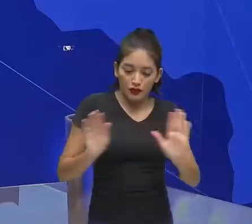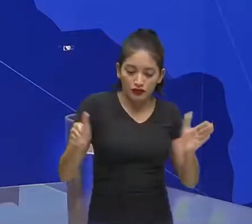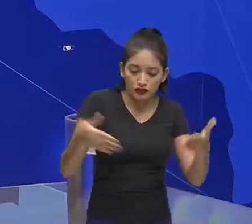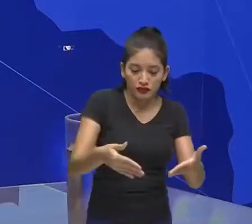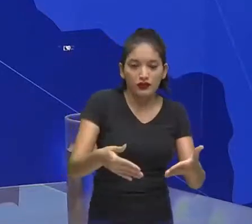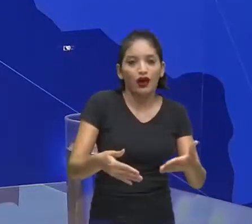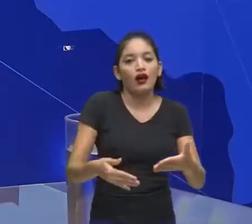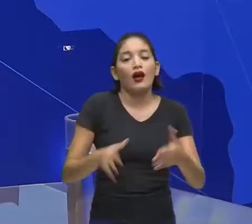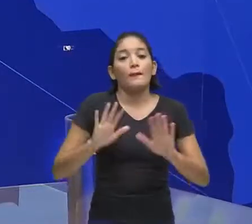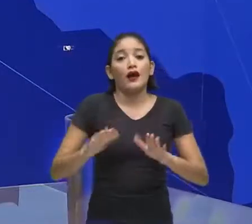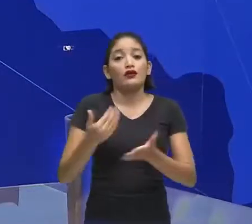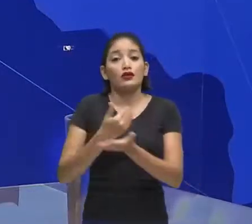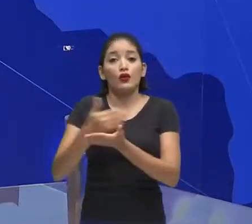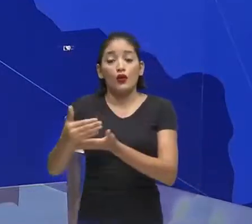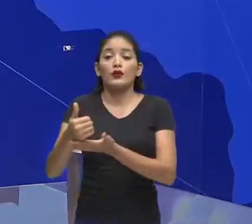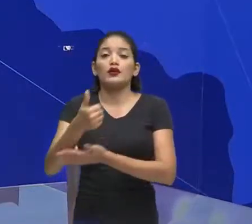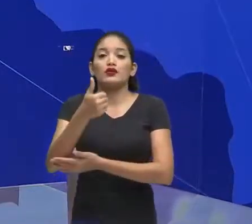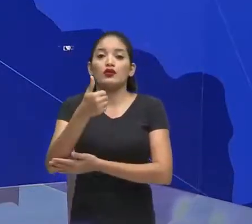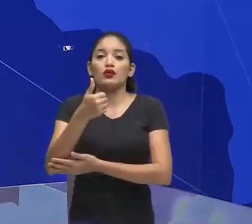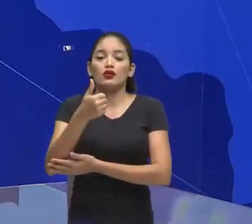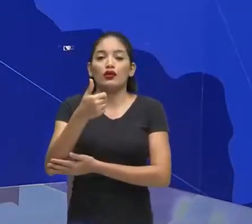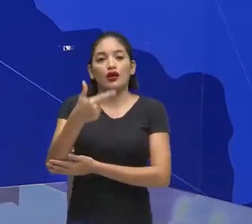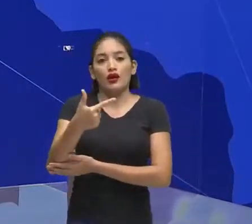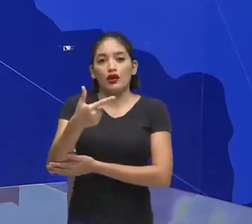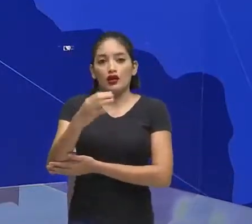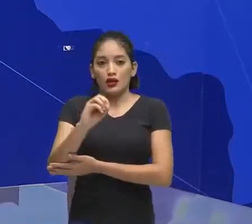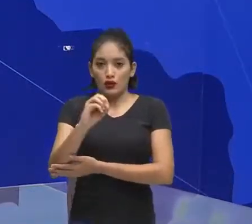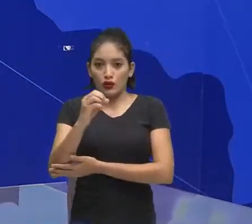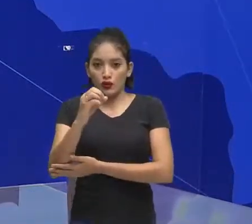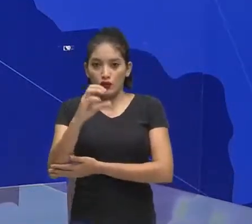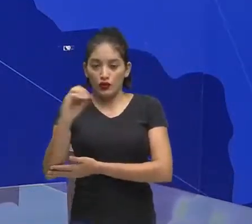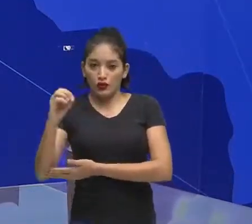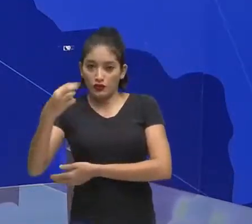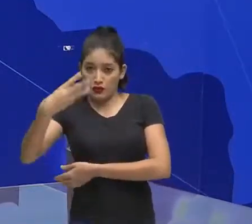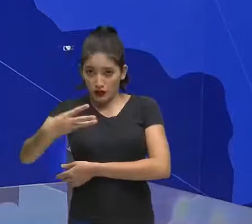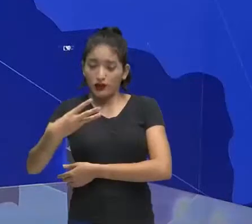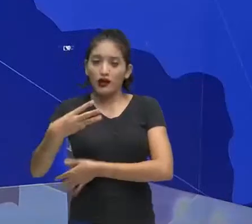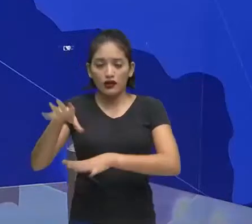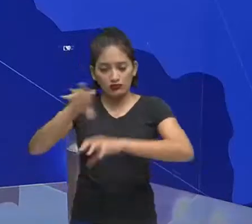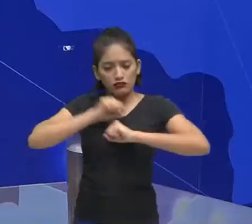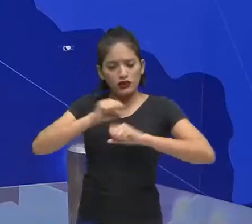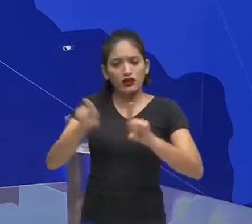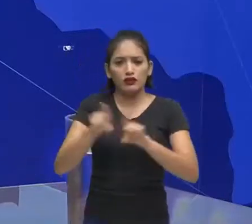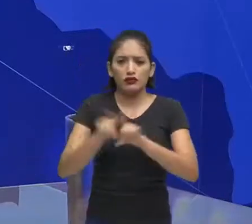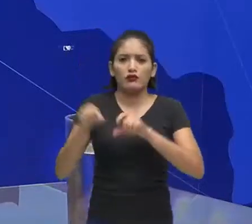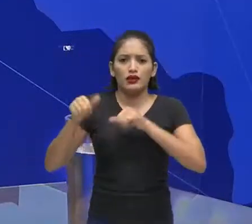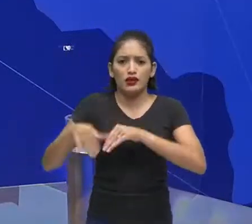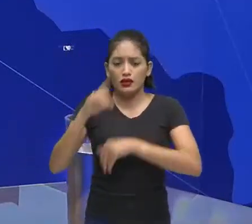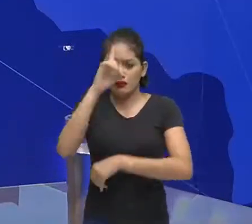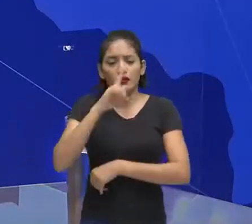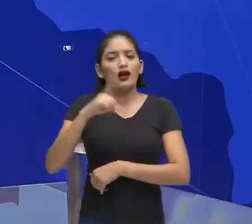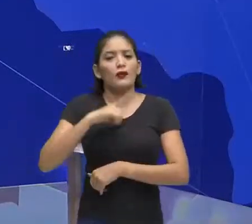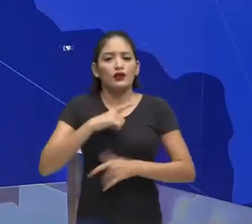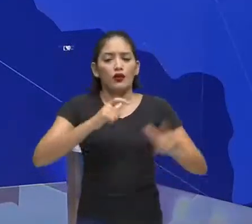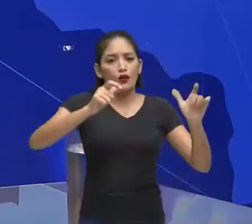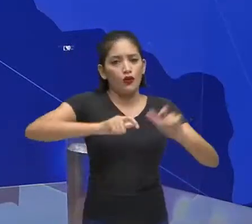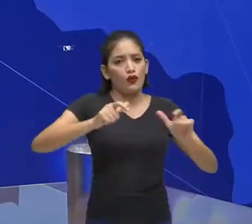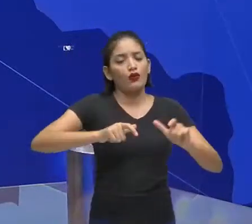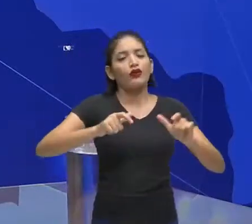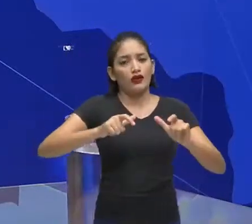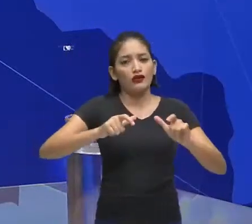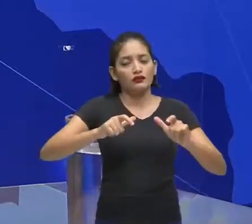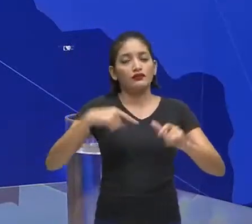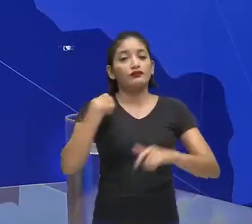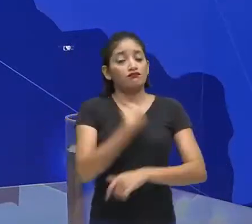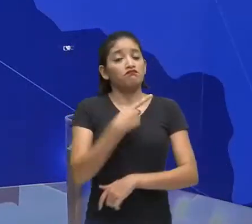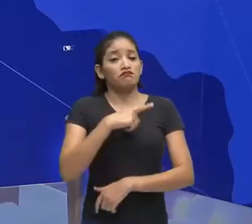aqui iniciou em 2003, a gente absorveu essa campanha do Setembro Amarelo para que nós pudéssemos também ter esse local, para que nós